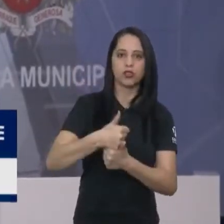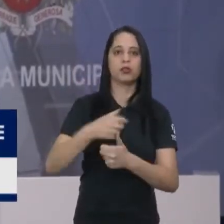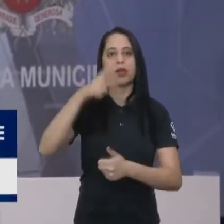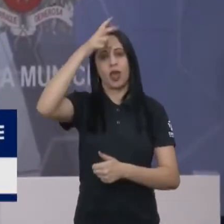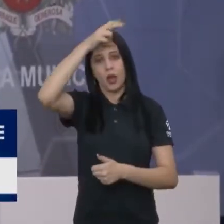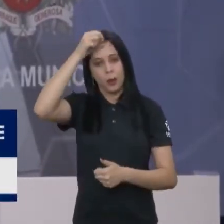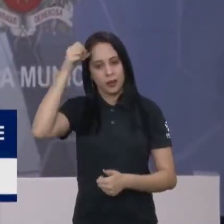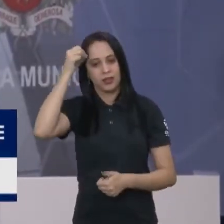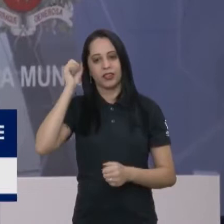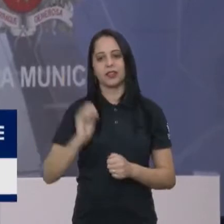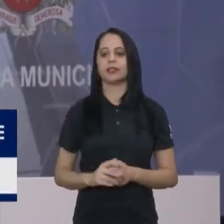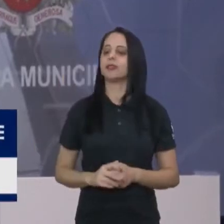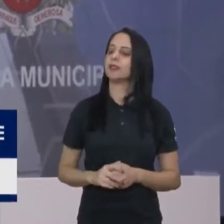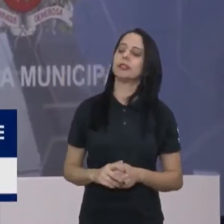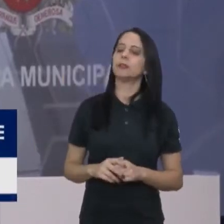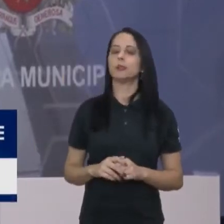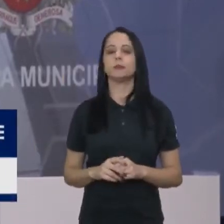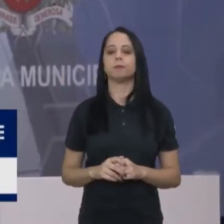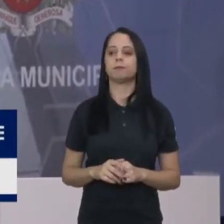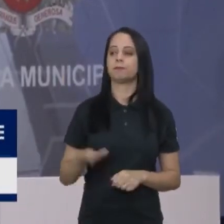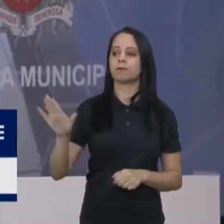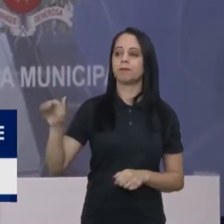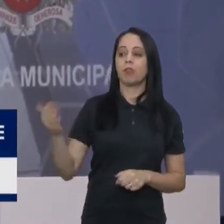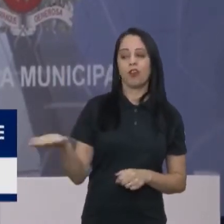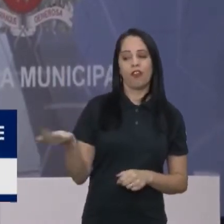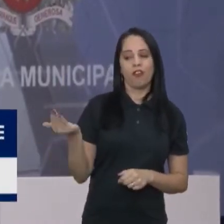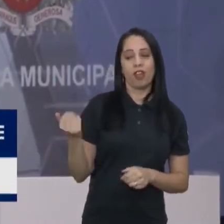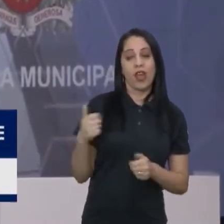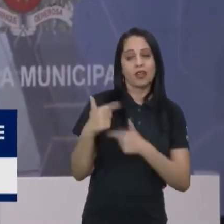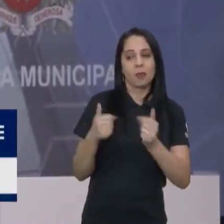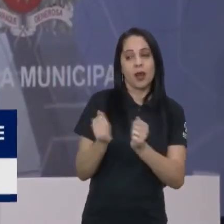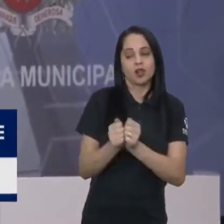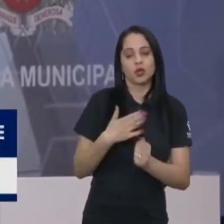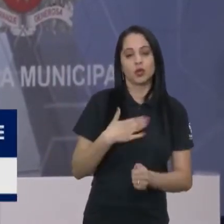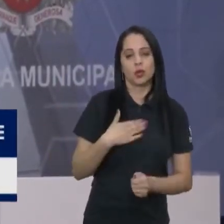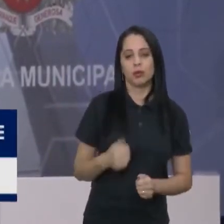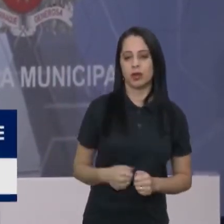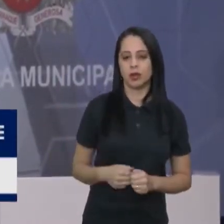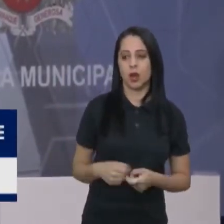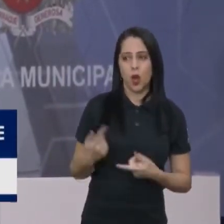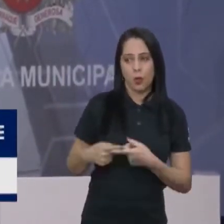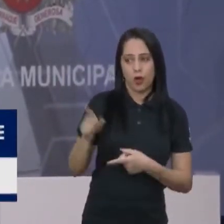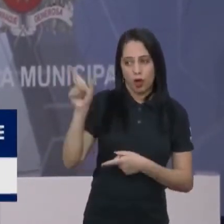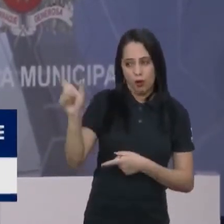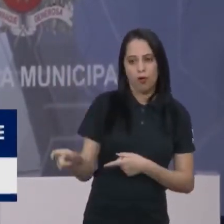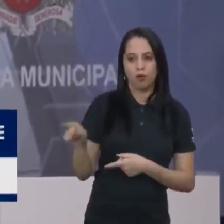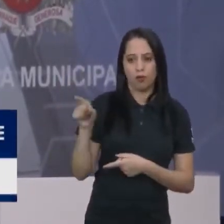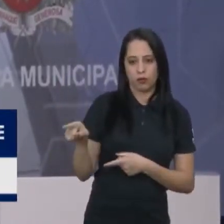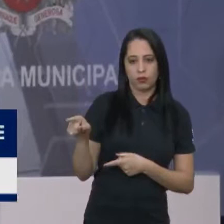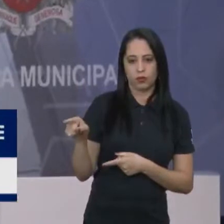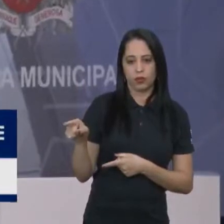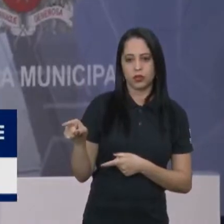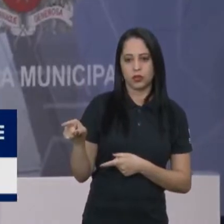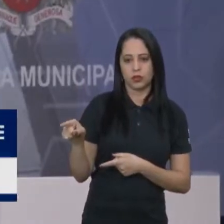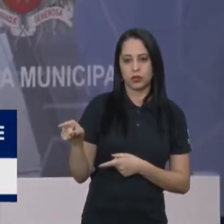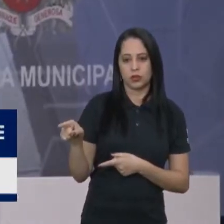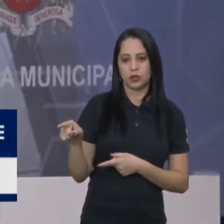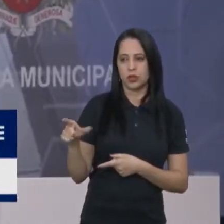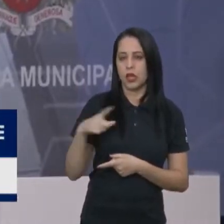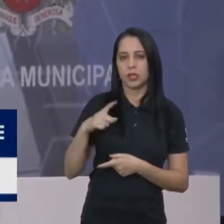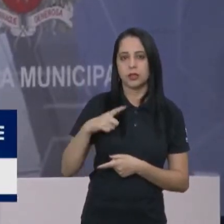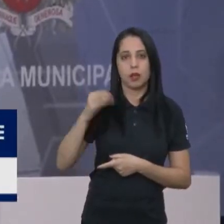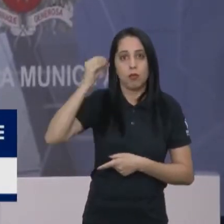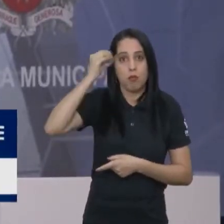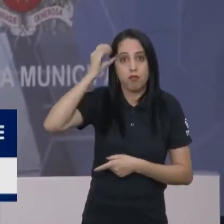o Ricardo. Falou, Ricardo, né, sobe, vem aqui para cima, né? Por quê? Você tem um cabedal de